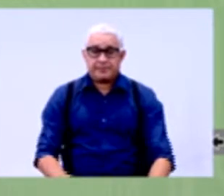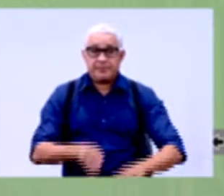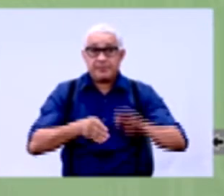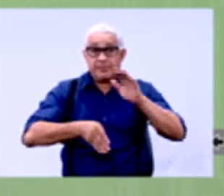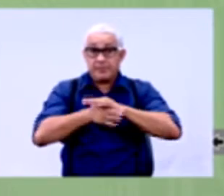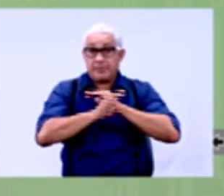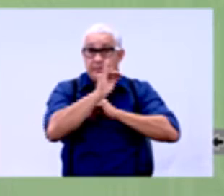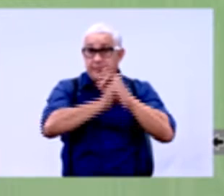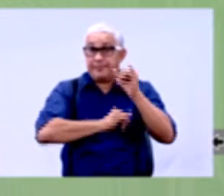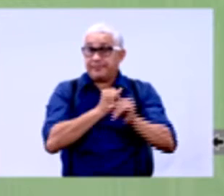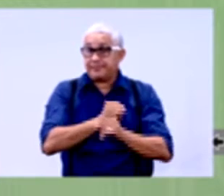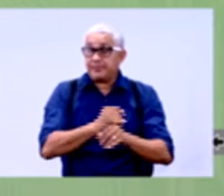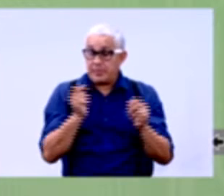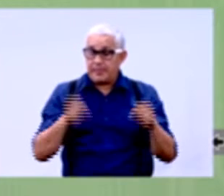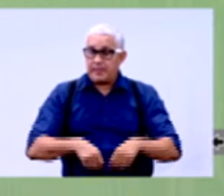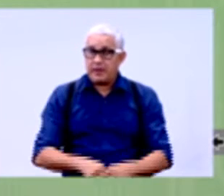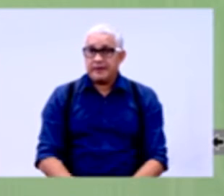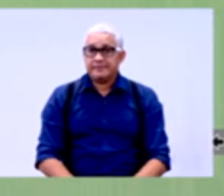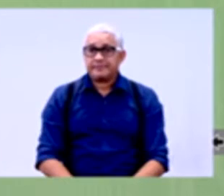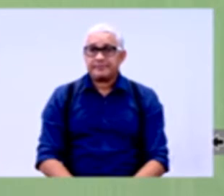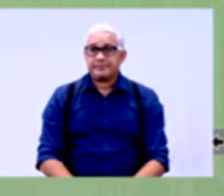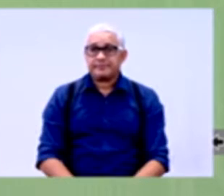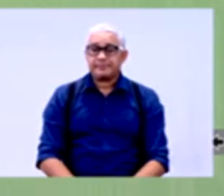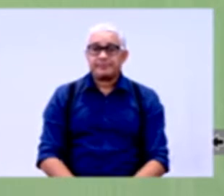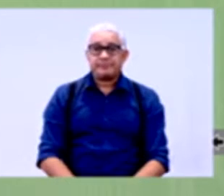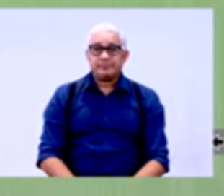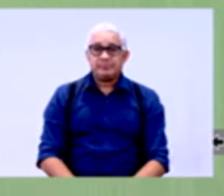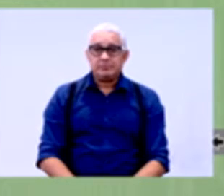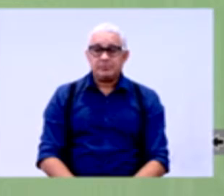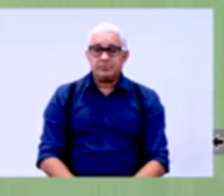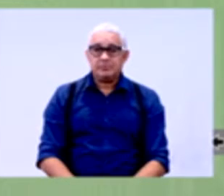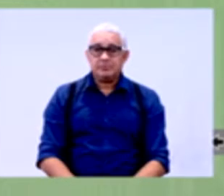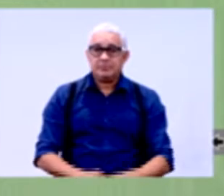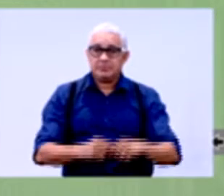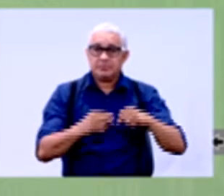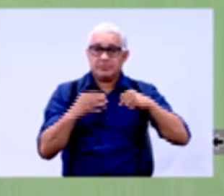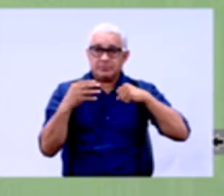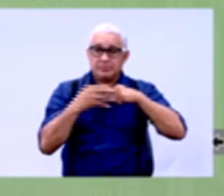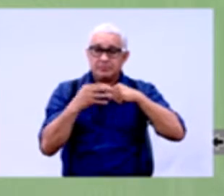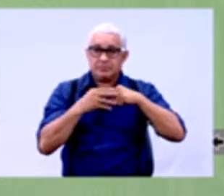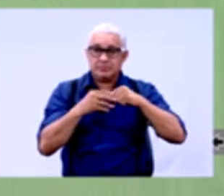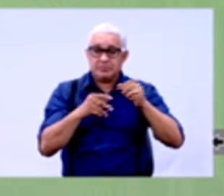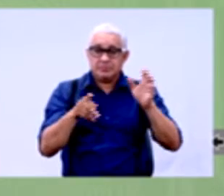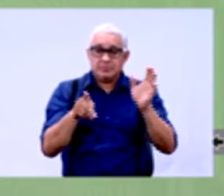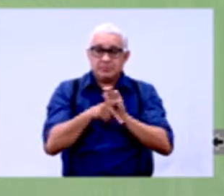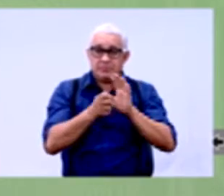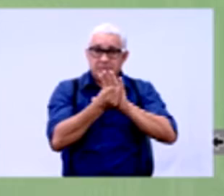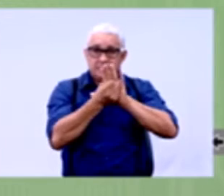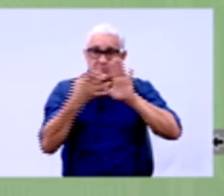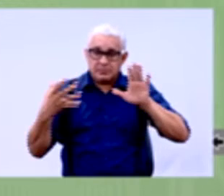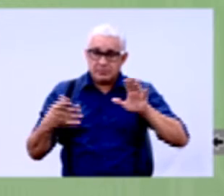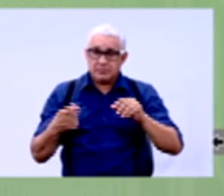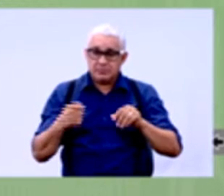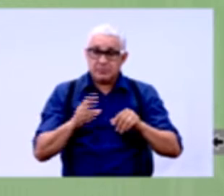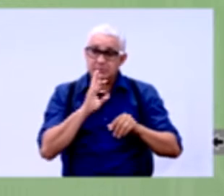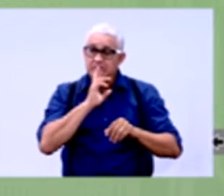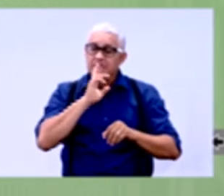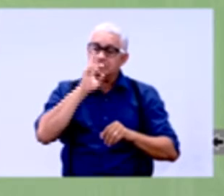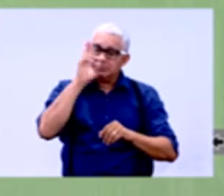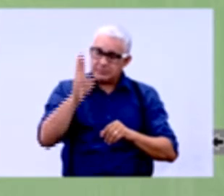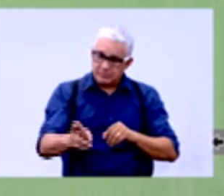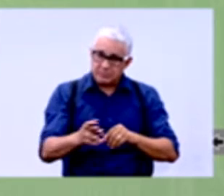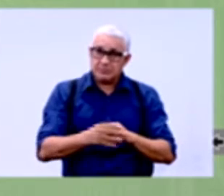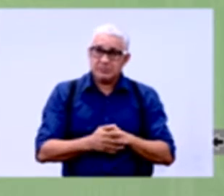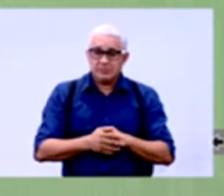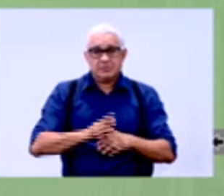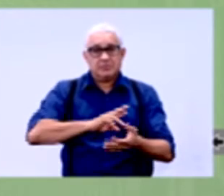internet, nós vamos acessar um servidor de aplicação e esse servidor de aplicação vai ter que dar resposta para